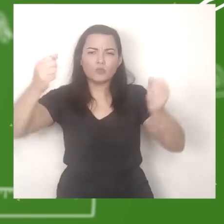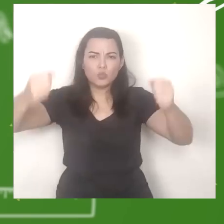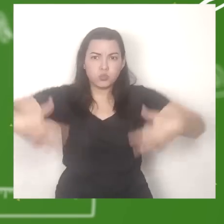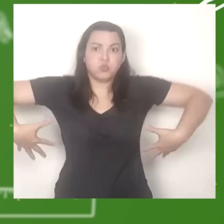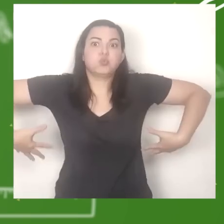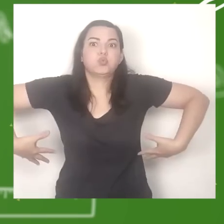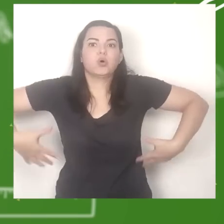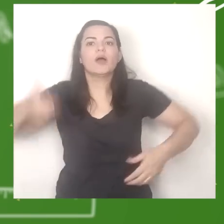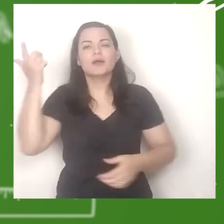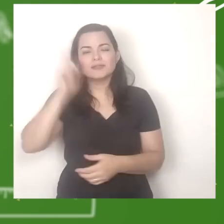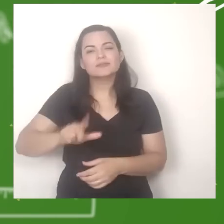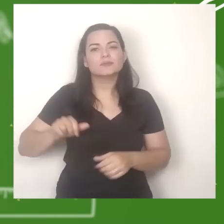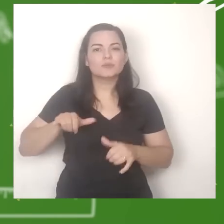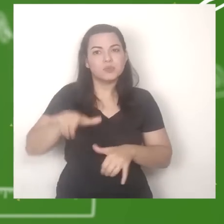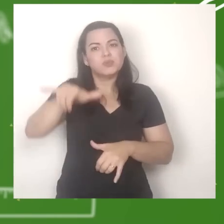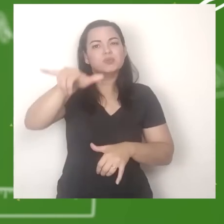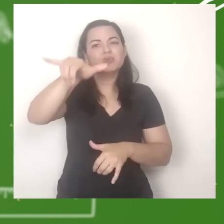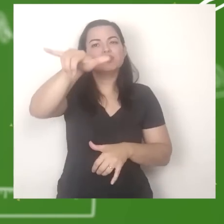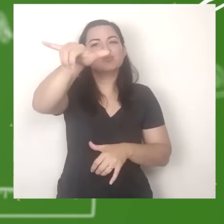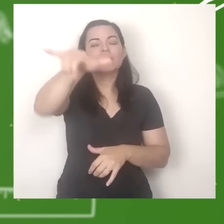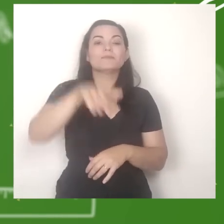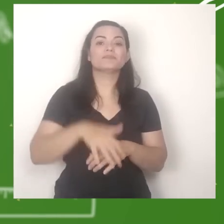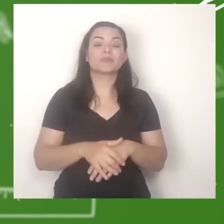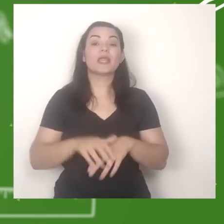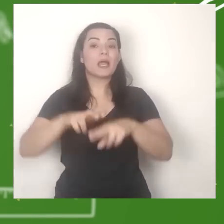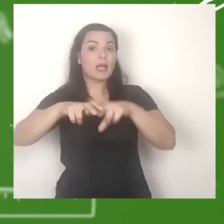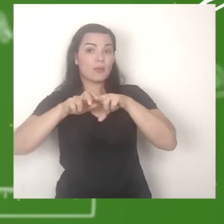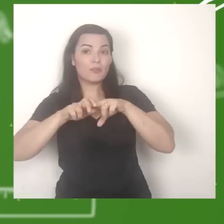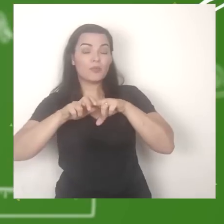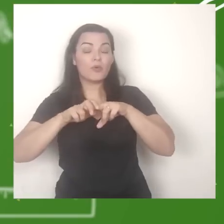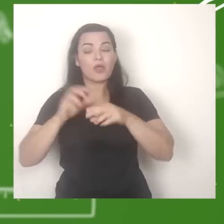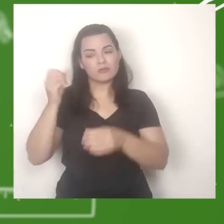rápido. E graças a esta super invenção, em